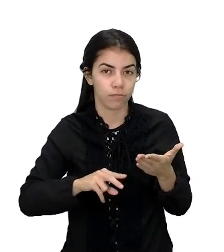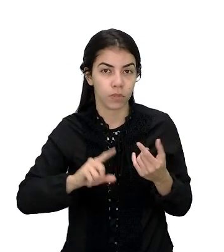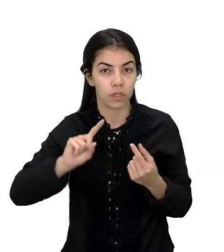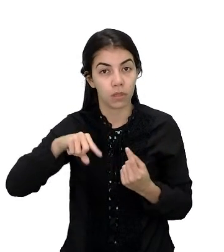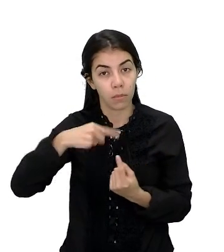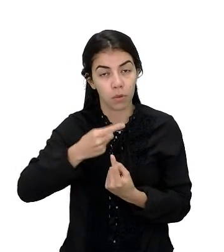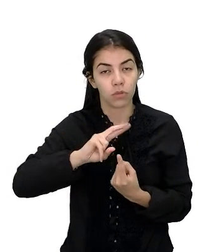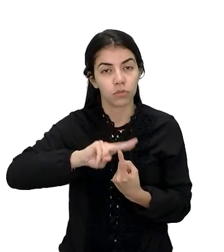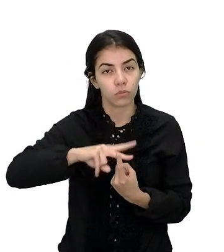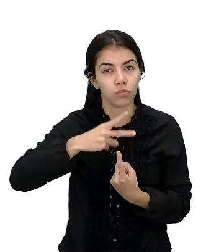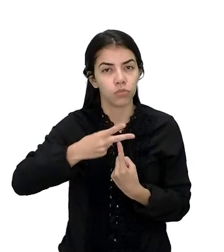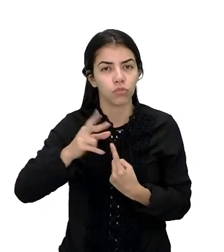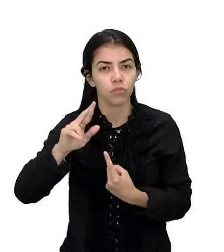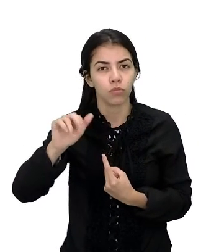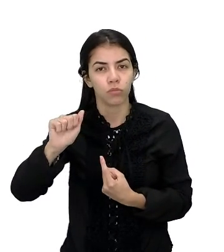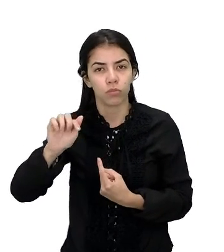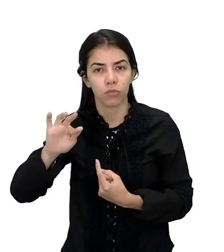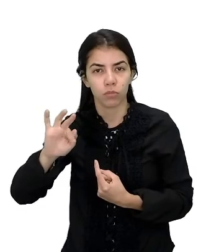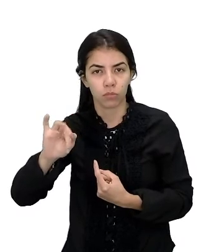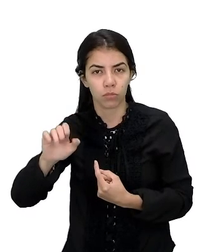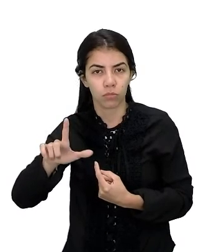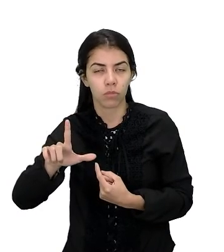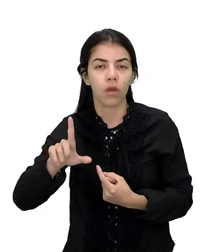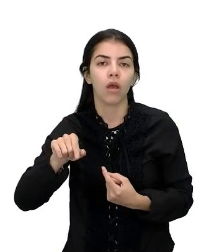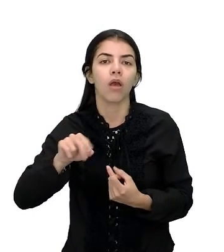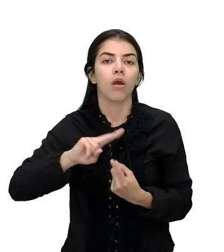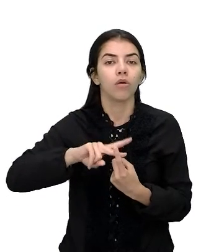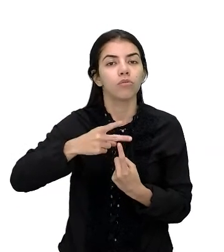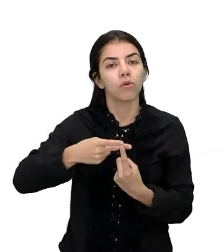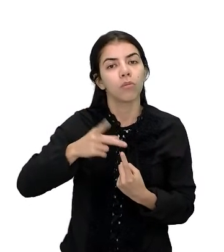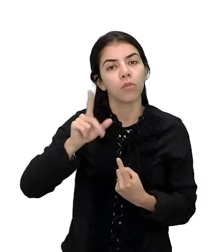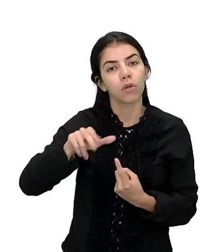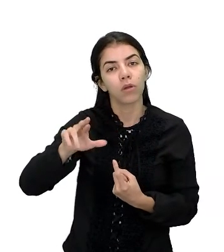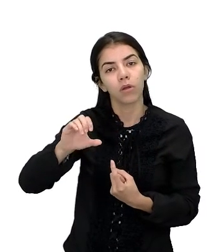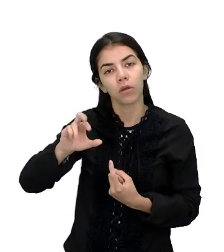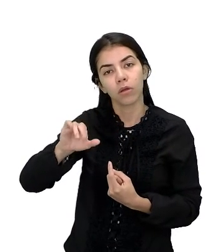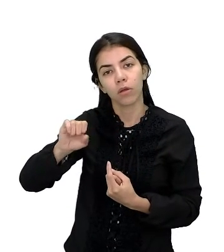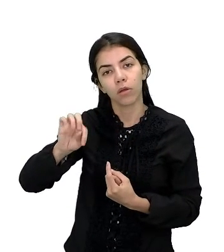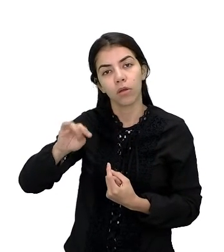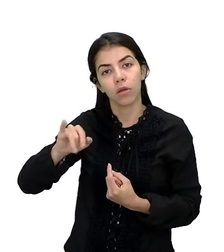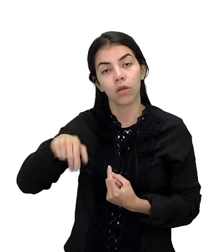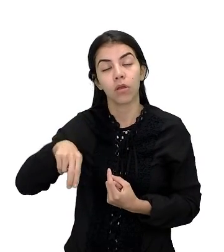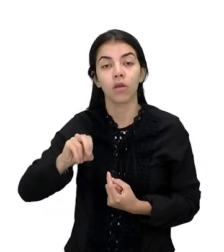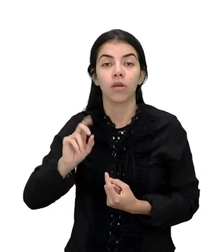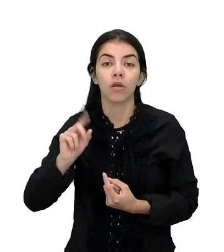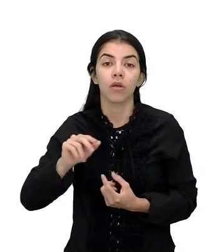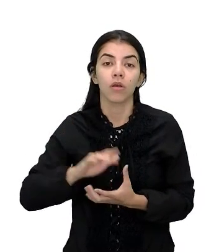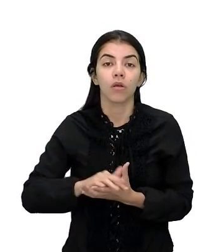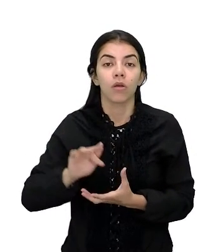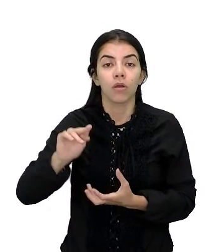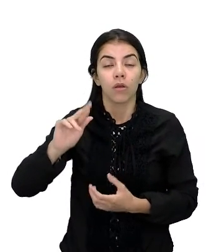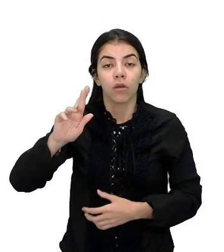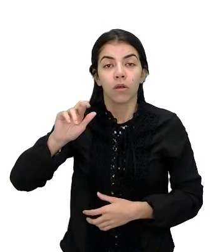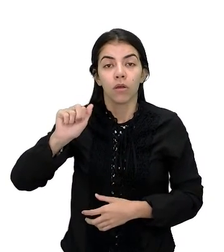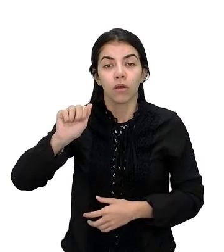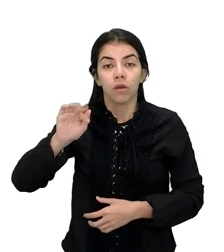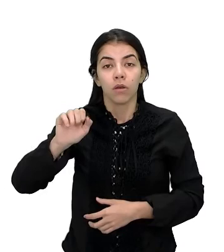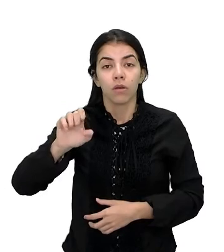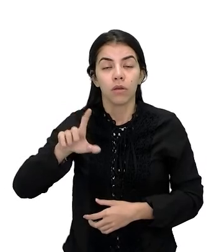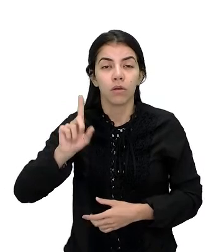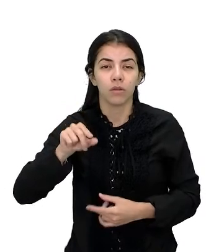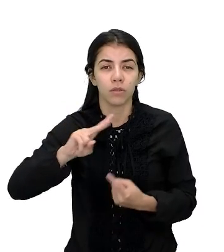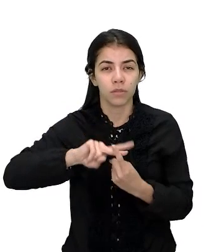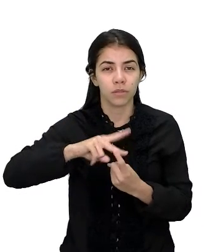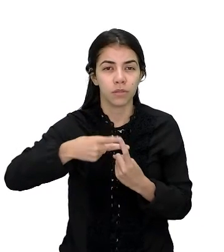idade de Rafael. Então, Cristiane é o dobro da idade. Se Cristiane é o dobro, então eu sei que Rafael tem o quê? 2 vezes a idade